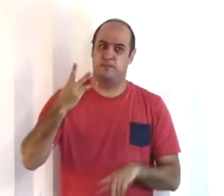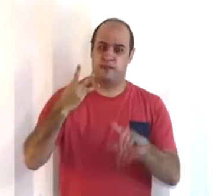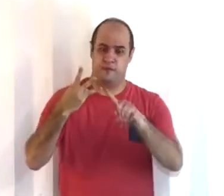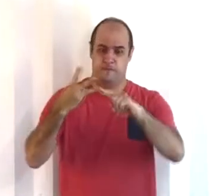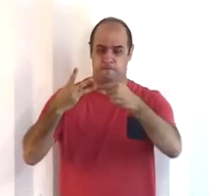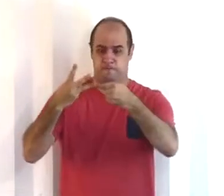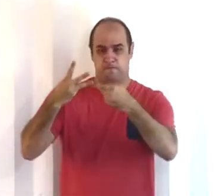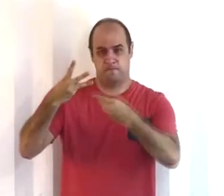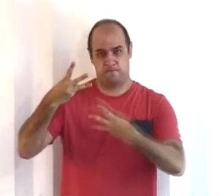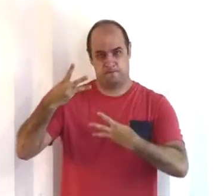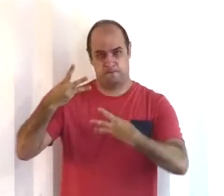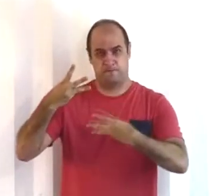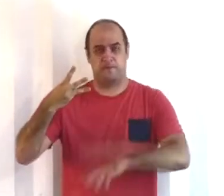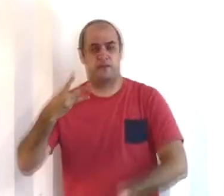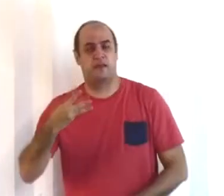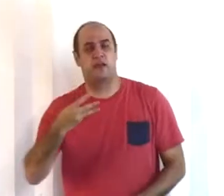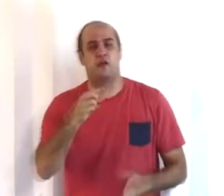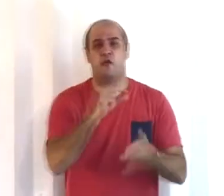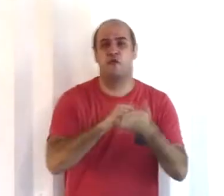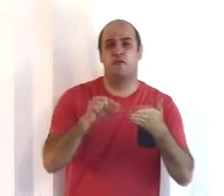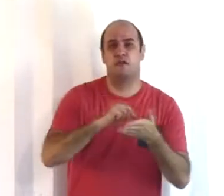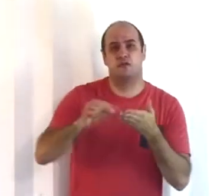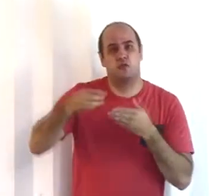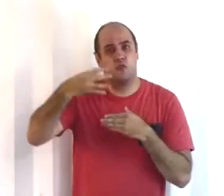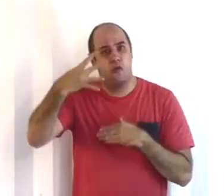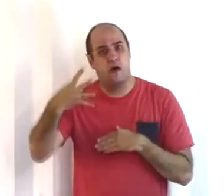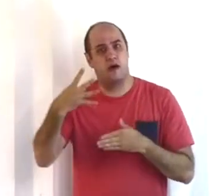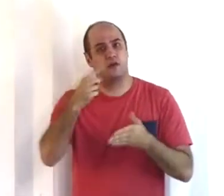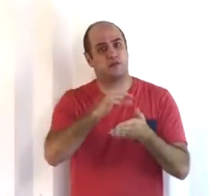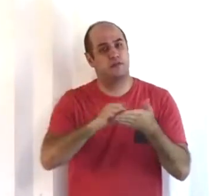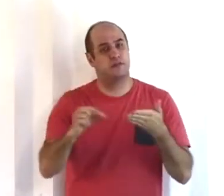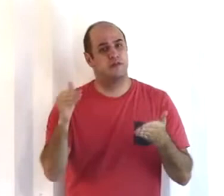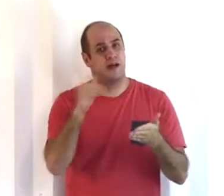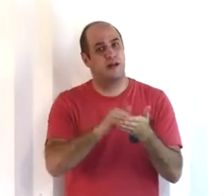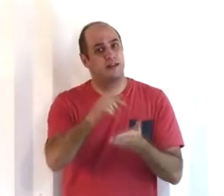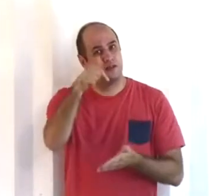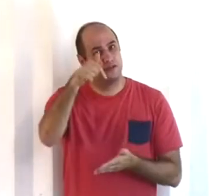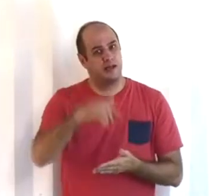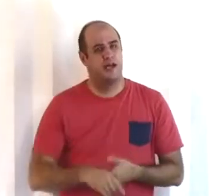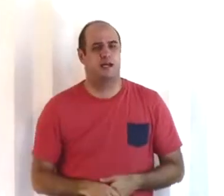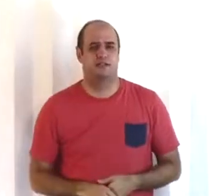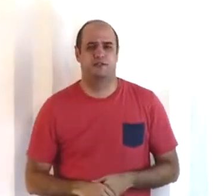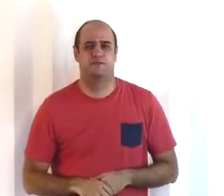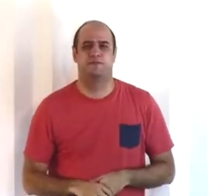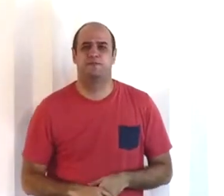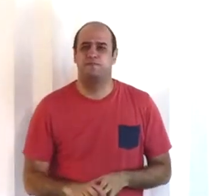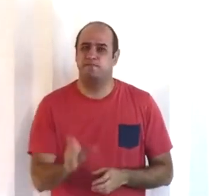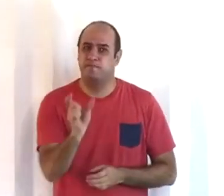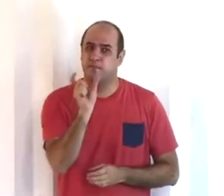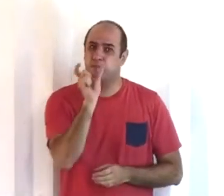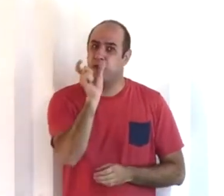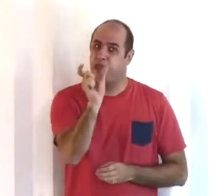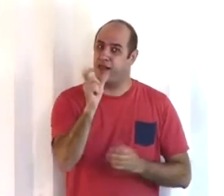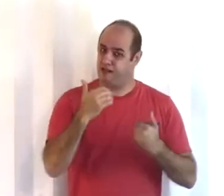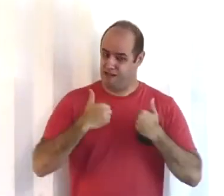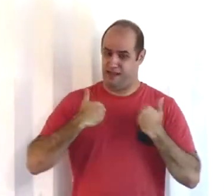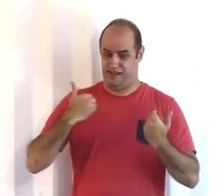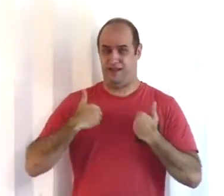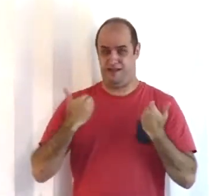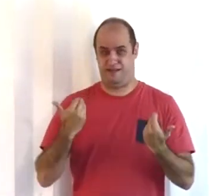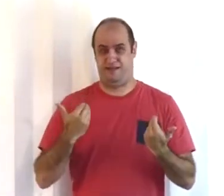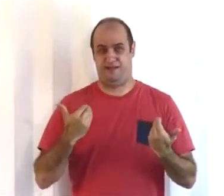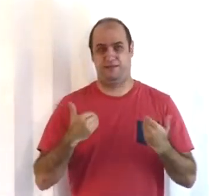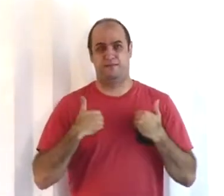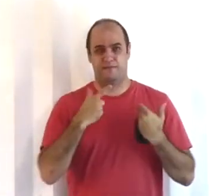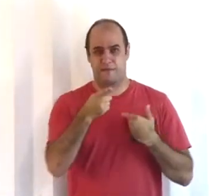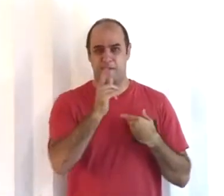coisas, está aqui nos versículos 4 até o versículo 7, né? É a partir da palavra alegria, a partir da palavra alegria